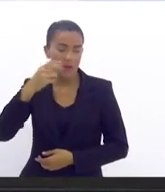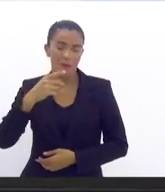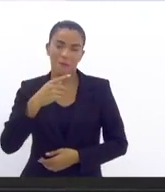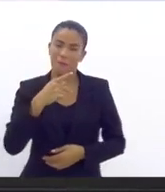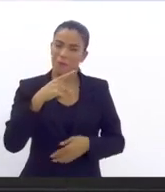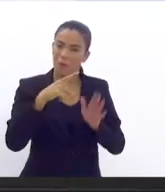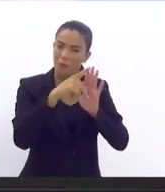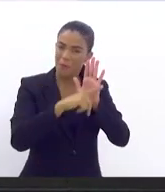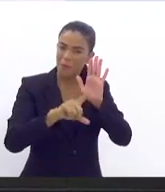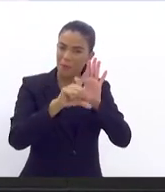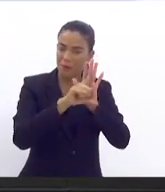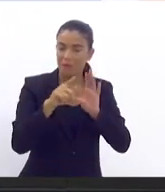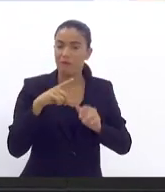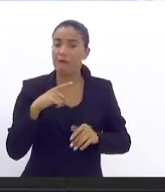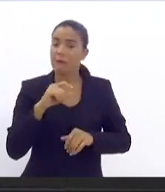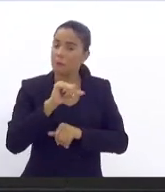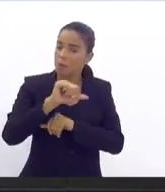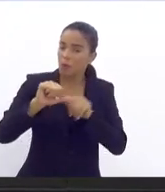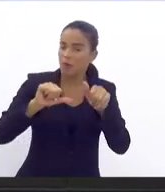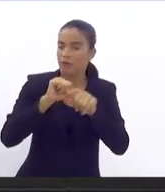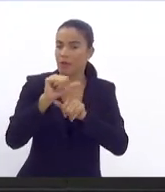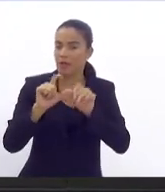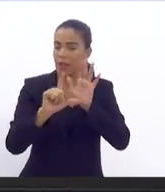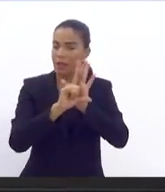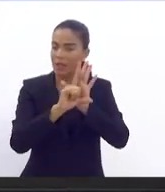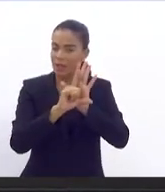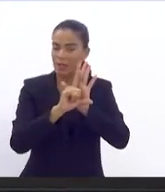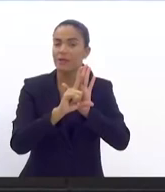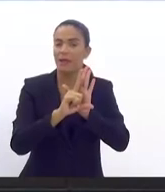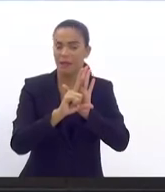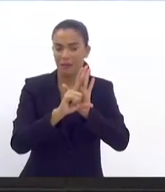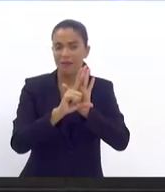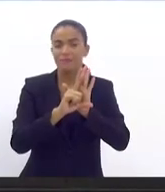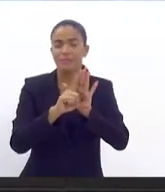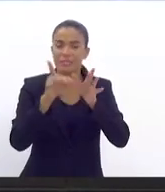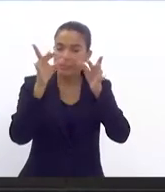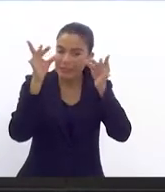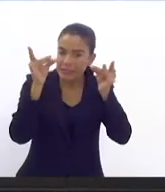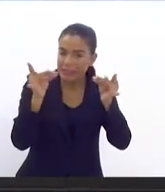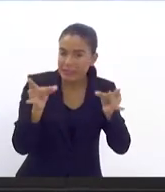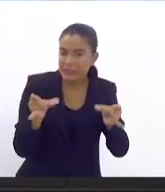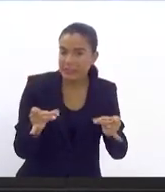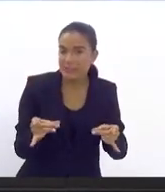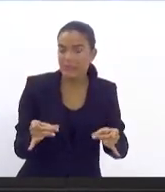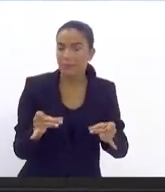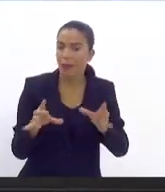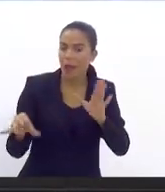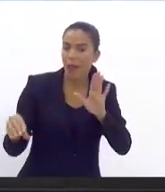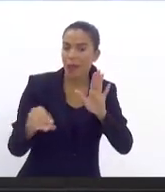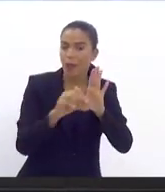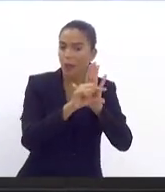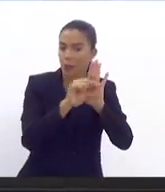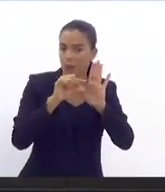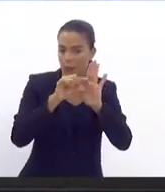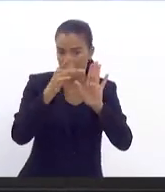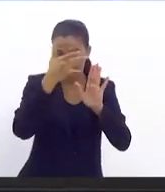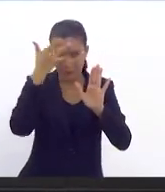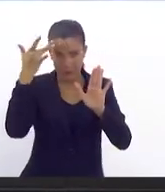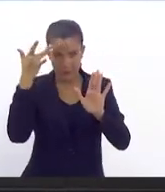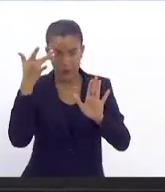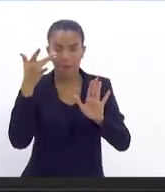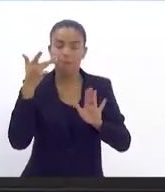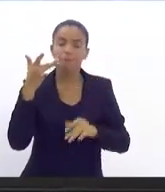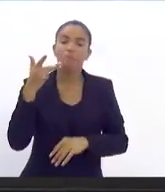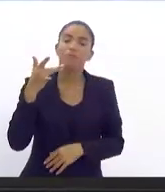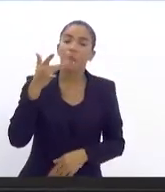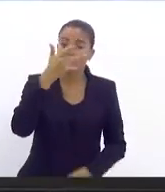do fizéssemos uma emenda... Modificasse a lei. E modificasse a lei para incluir a palavra pessoa com espectro